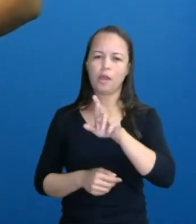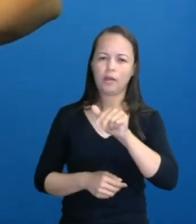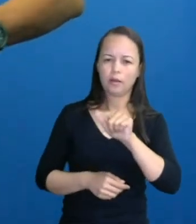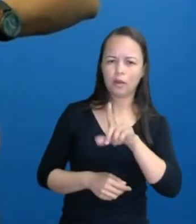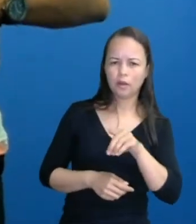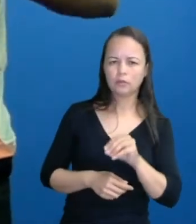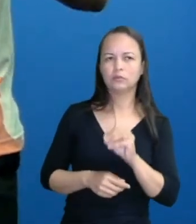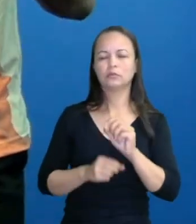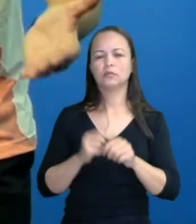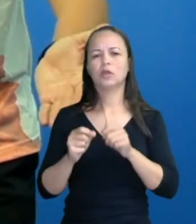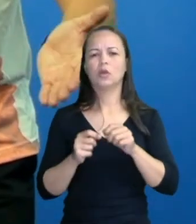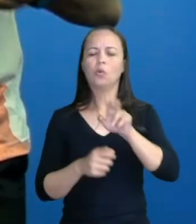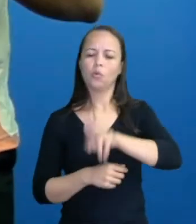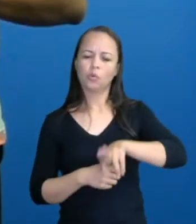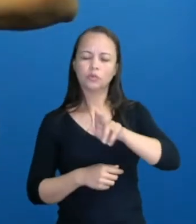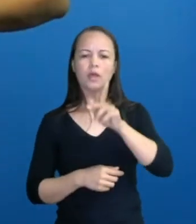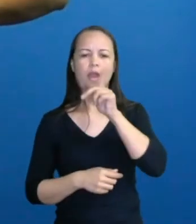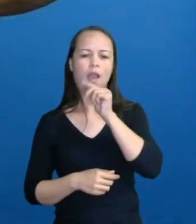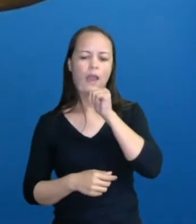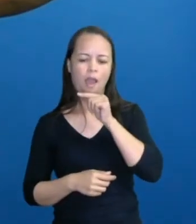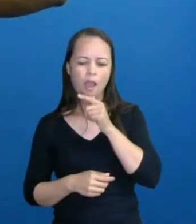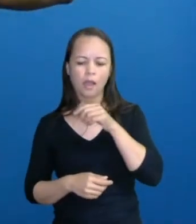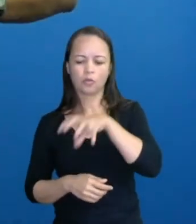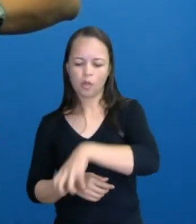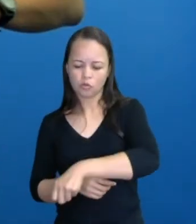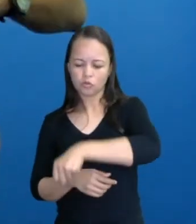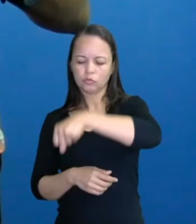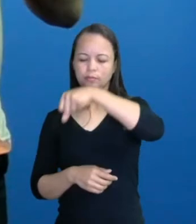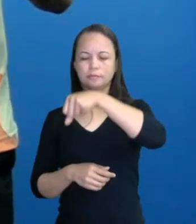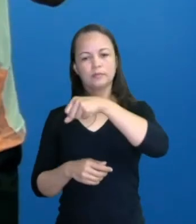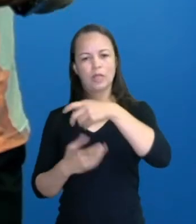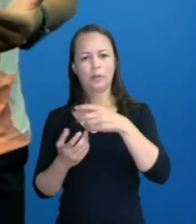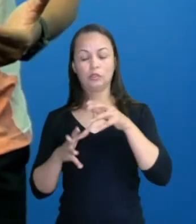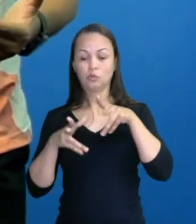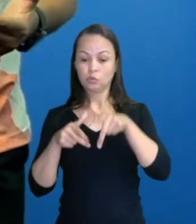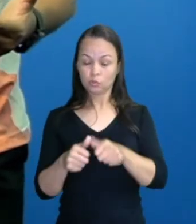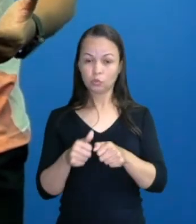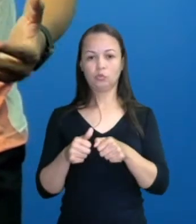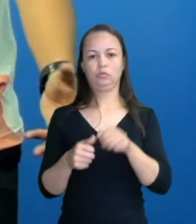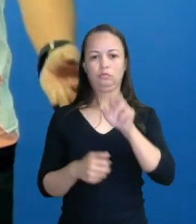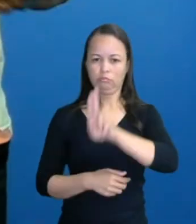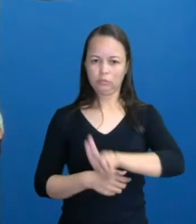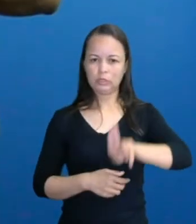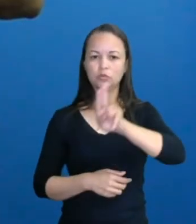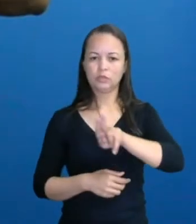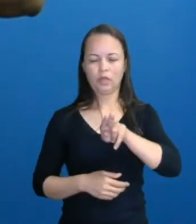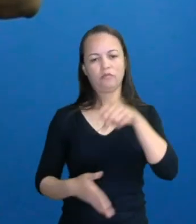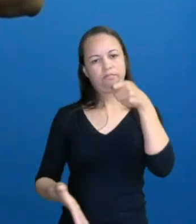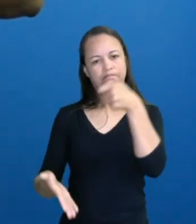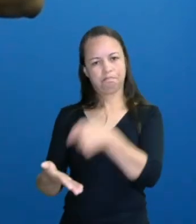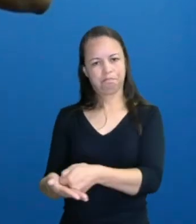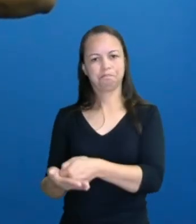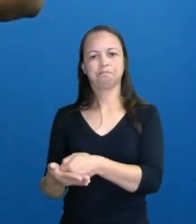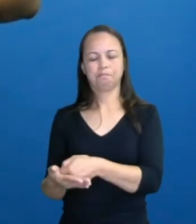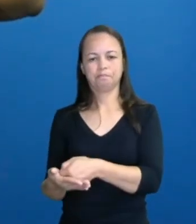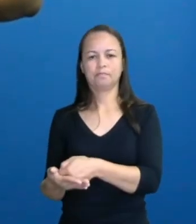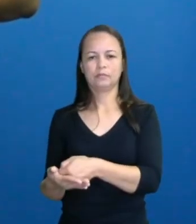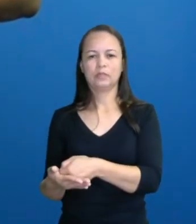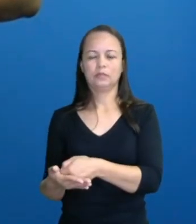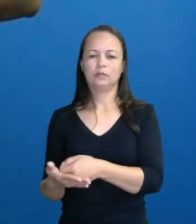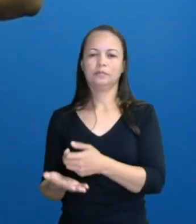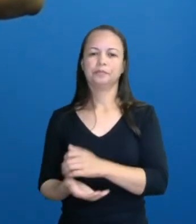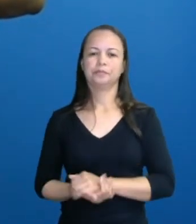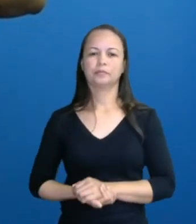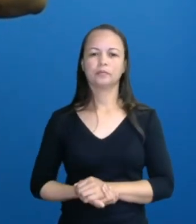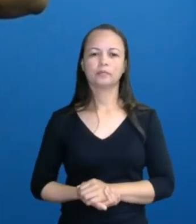precisar usar a água do tanque. Enfim, para tudo que ele usava, ele pagava, que eram as